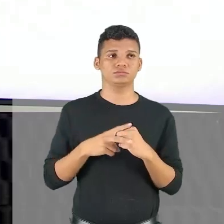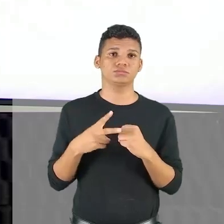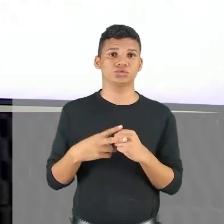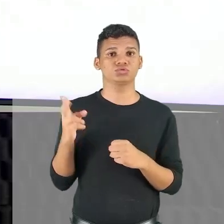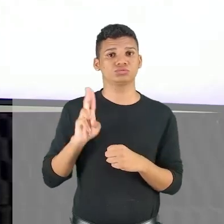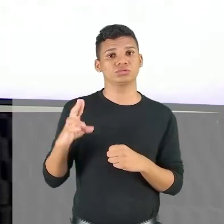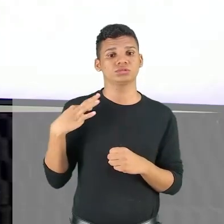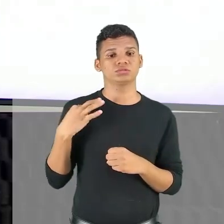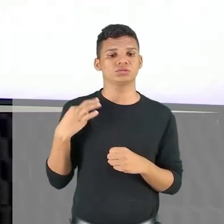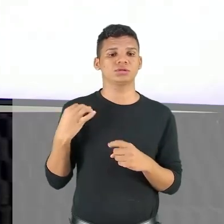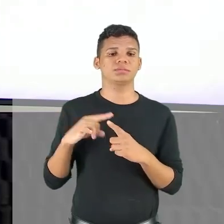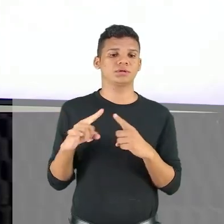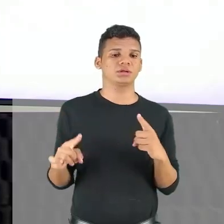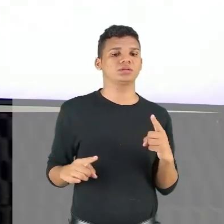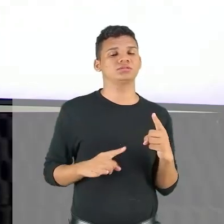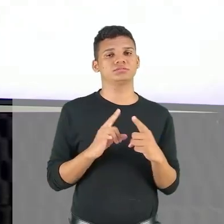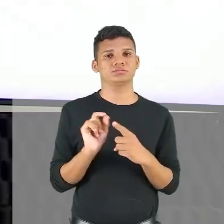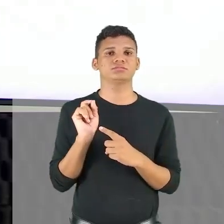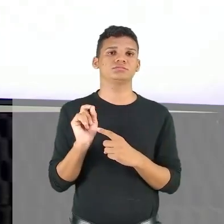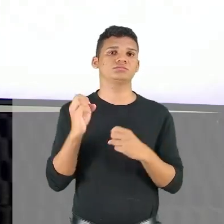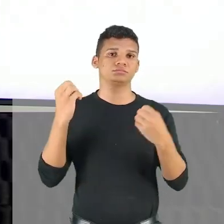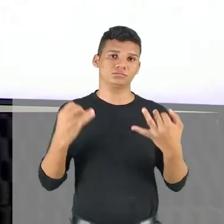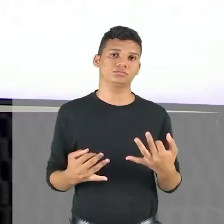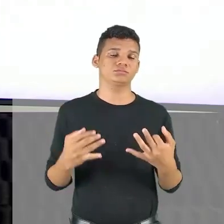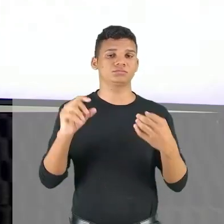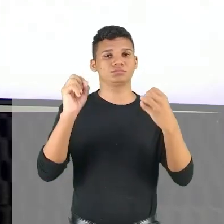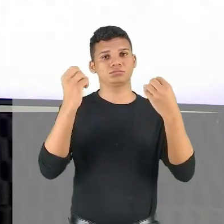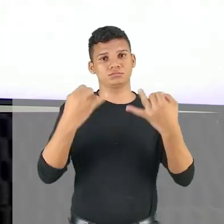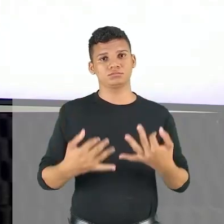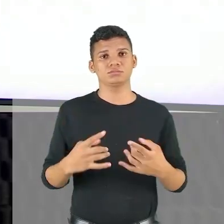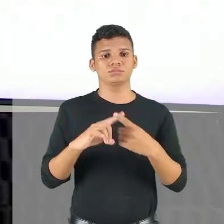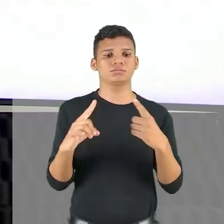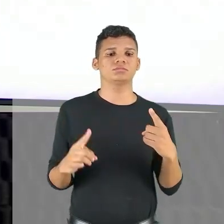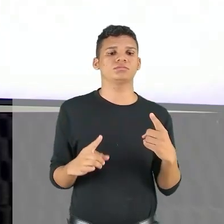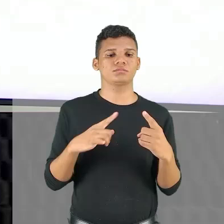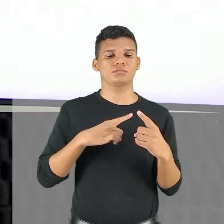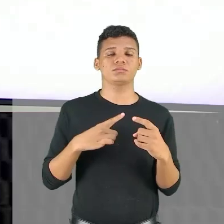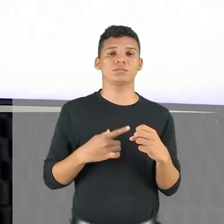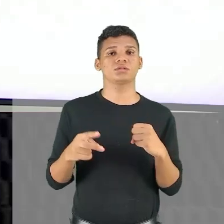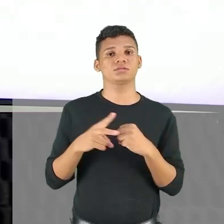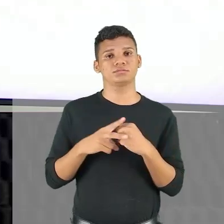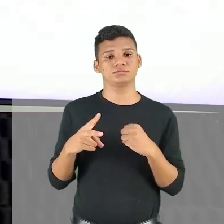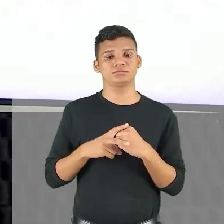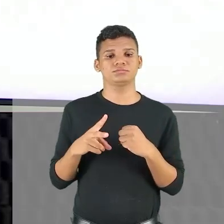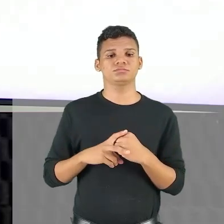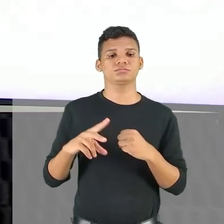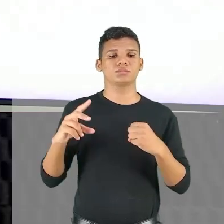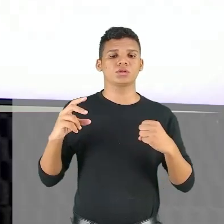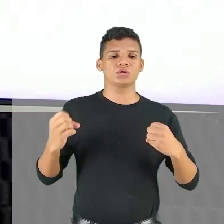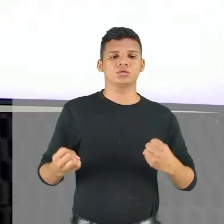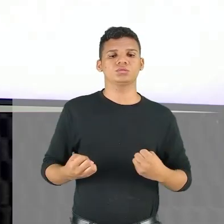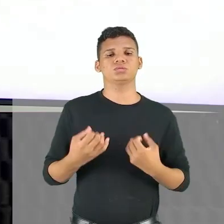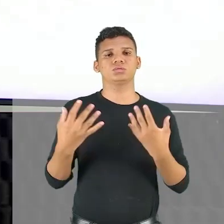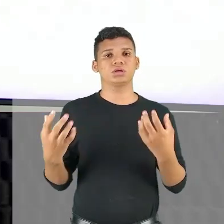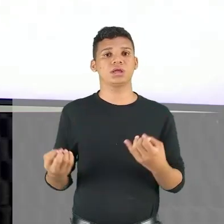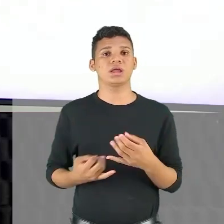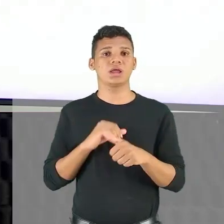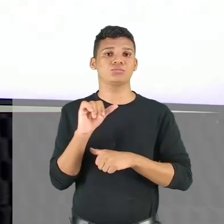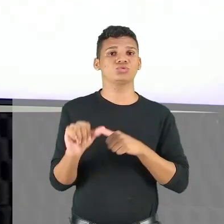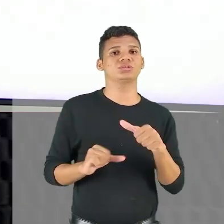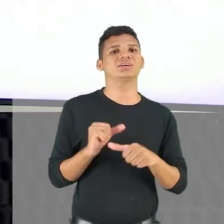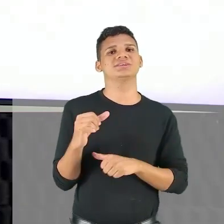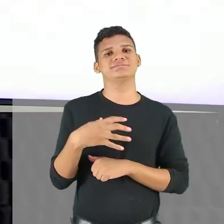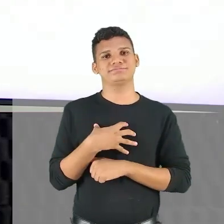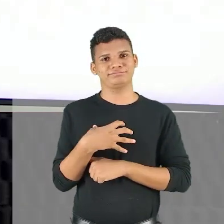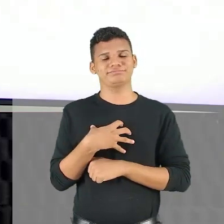roupa. Já na segunda, como eu expliquei agora há pouco, os verbos de câmbio expressam um câmbio de estado, né?